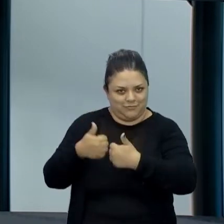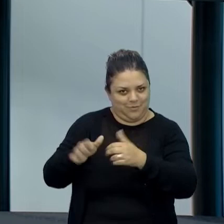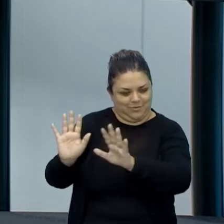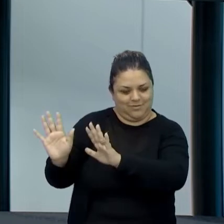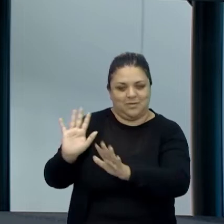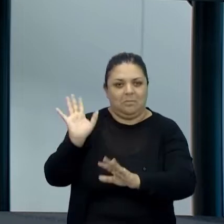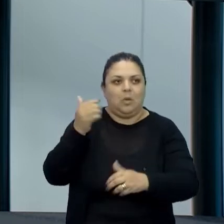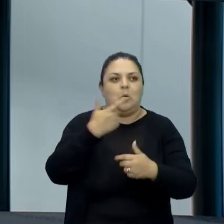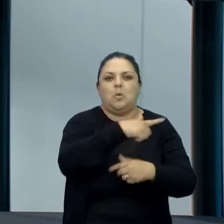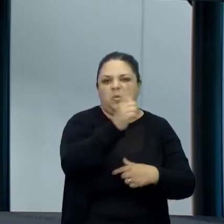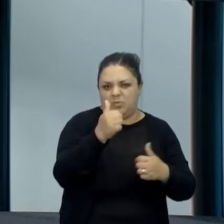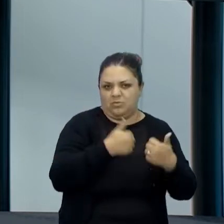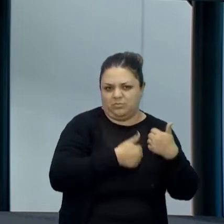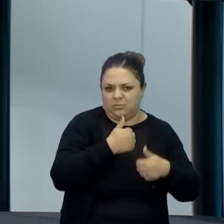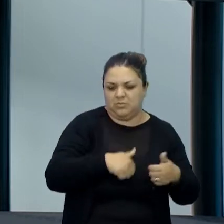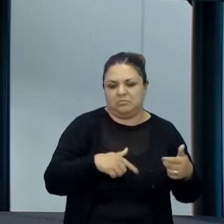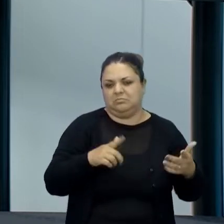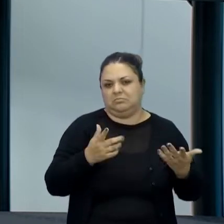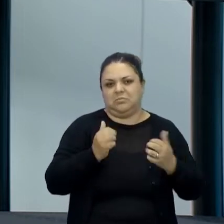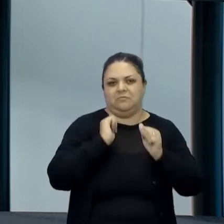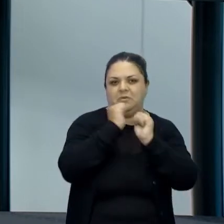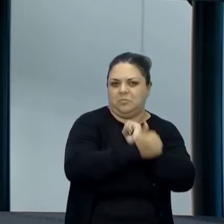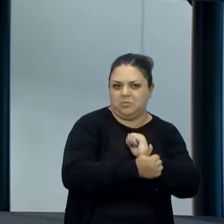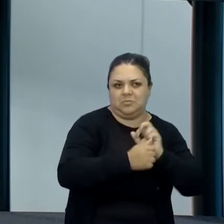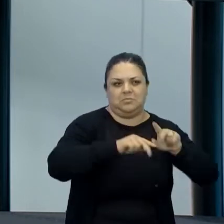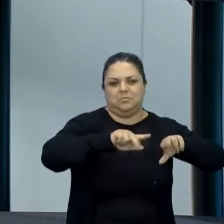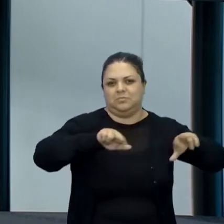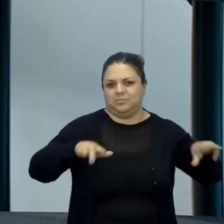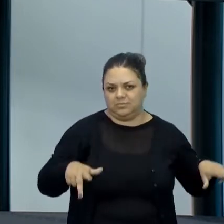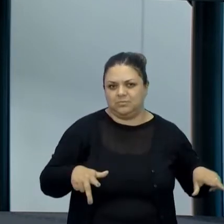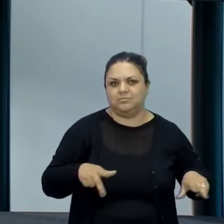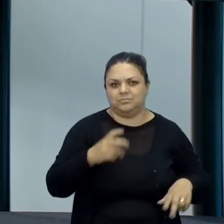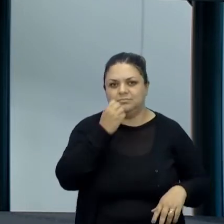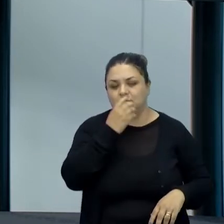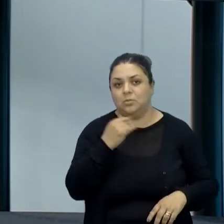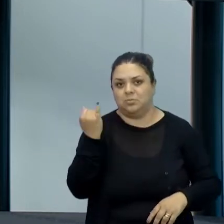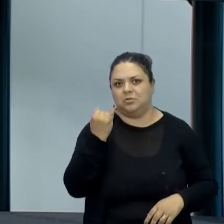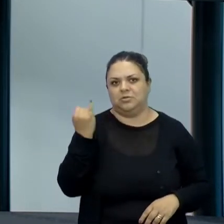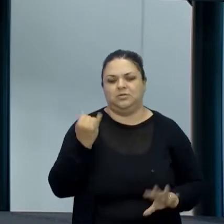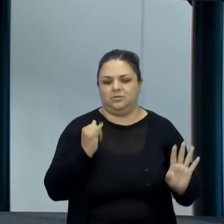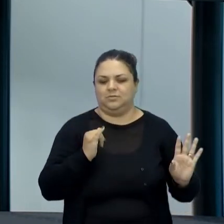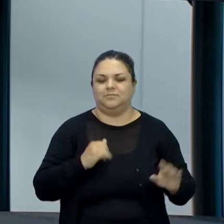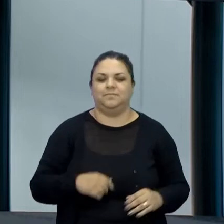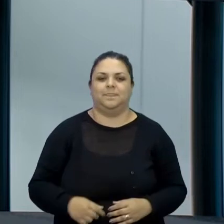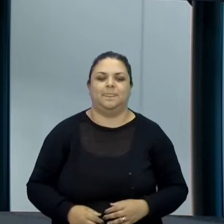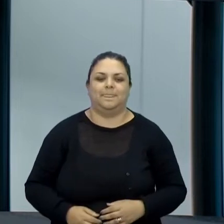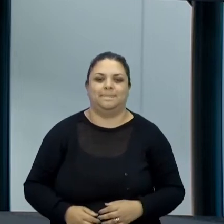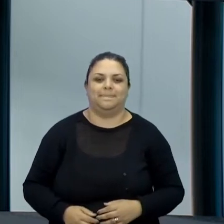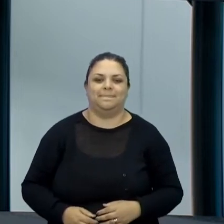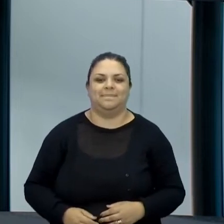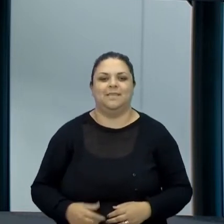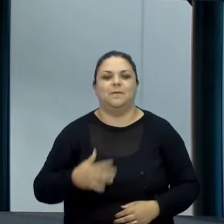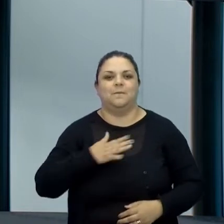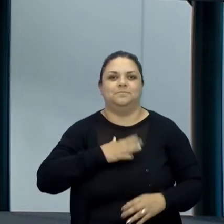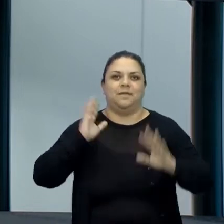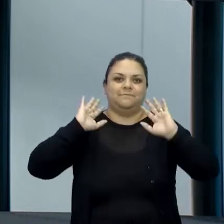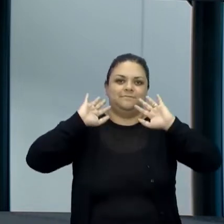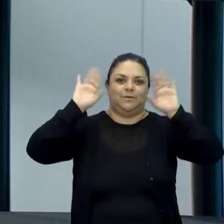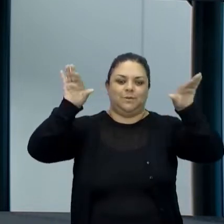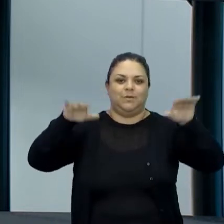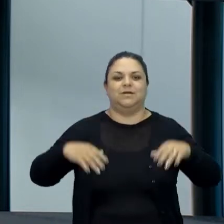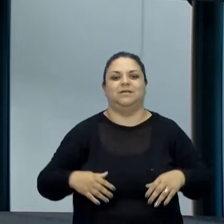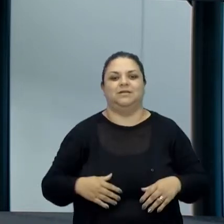estou aqui falando. Mas existem outros esportes também tão importantes quanto, tá certo? Eu gosto de vôlei,